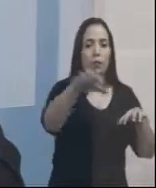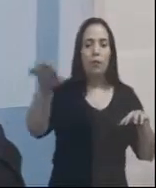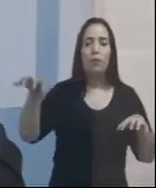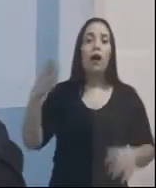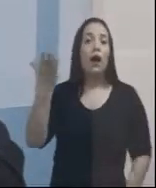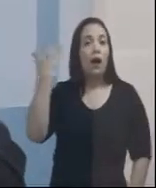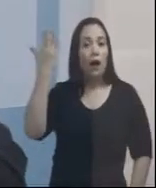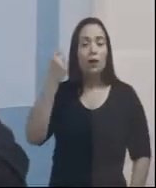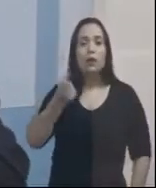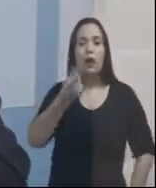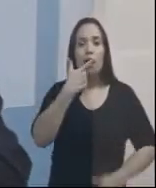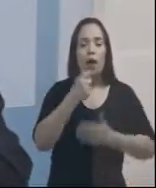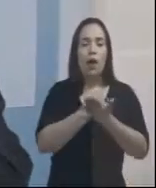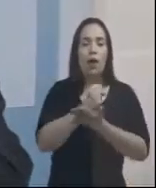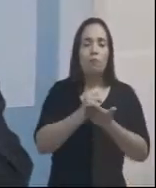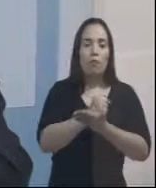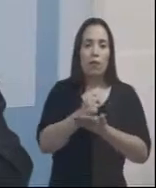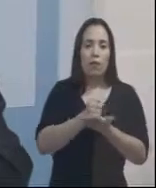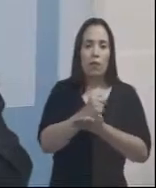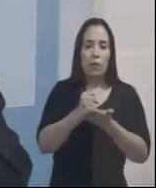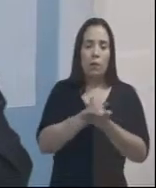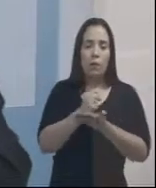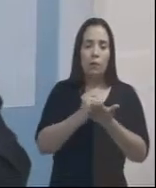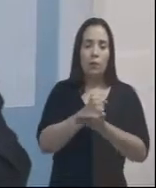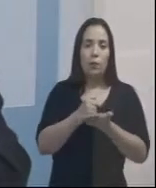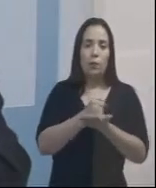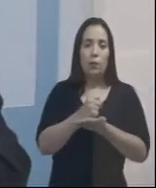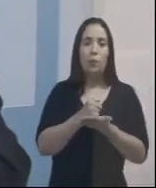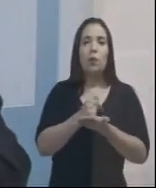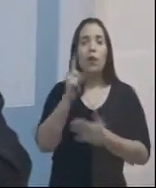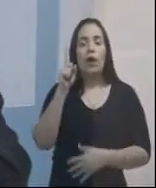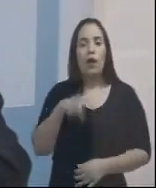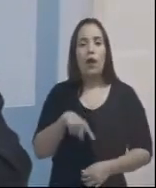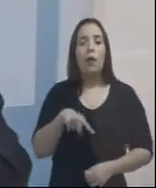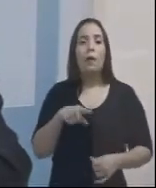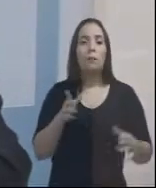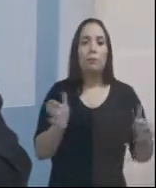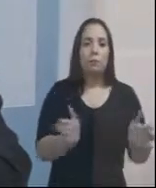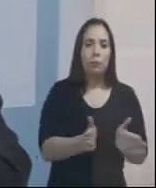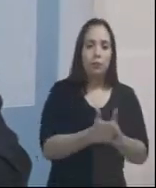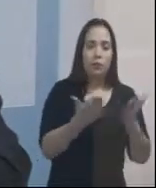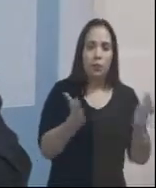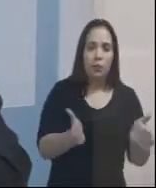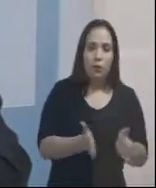feitas para a classe D e C, o pobre, né?